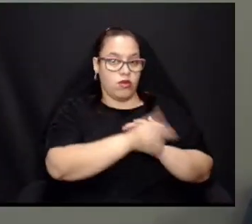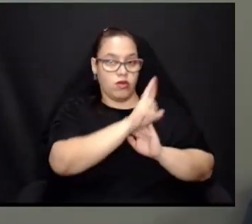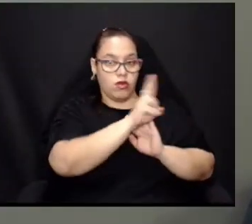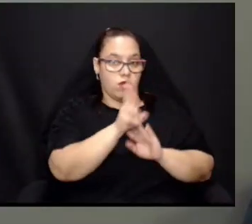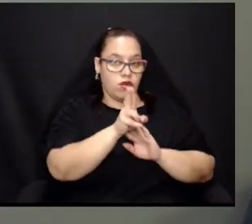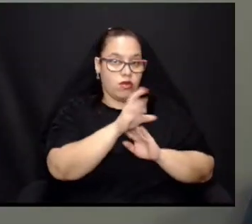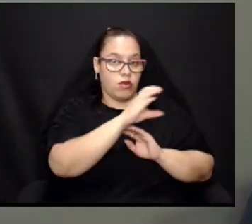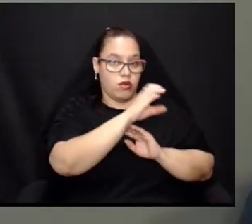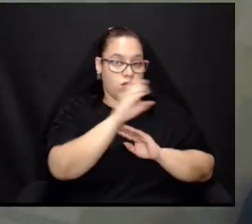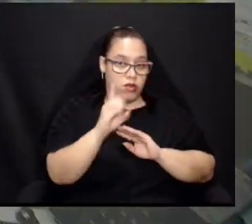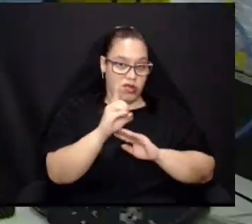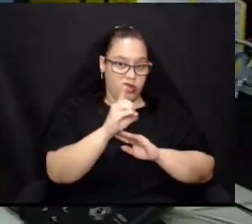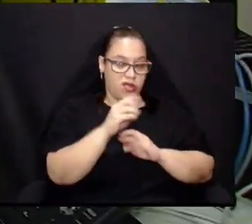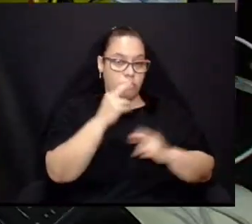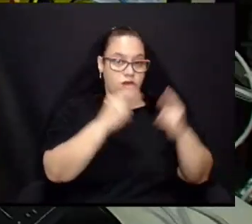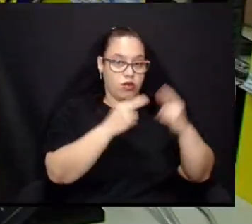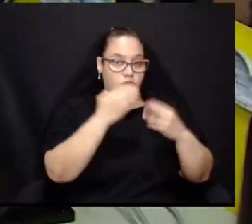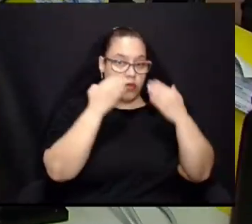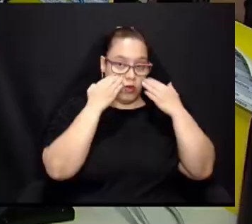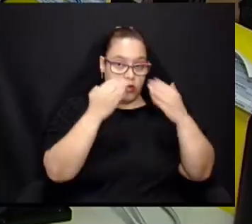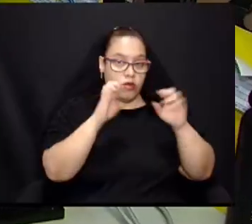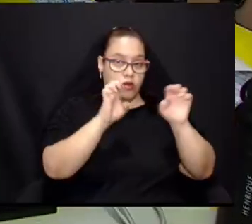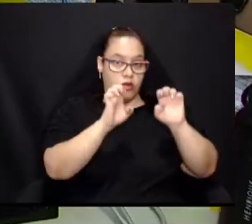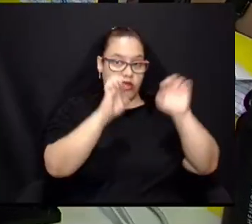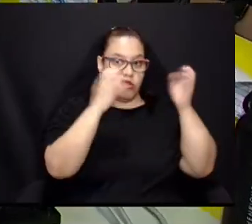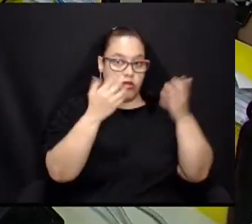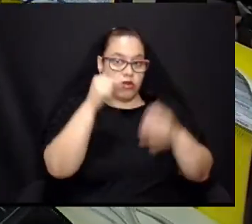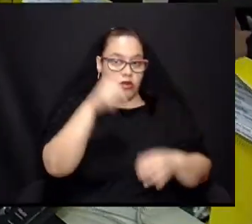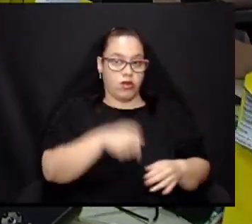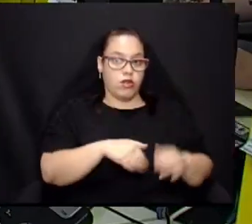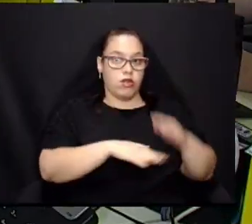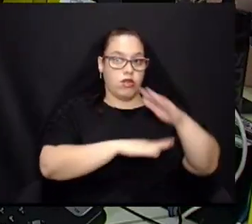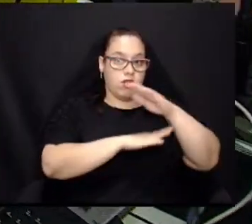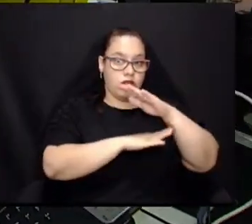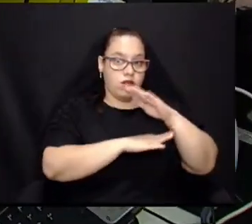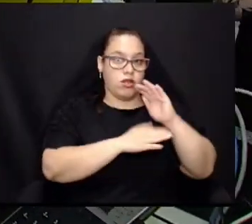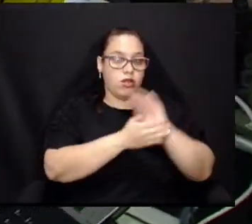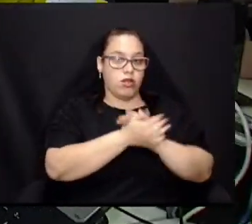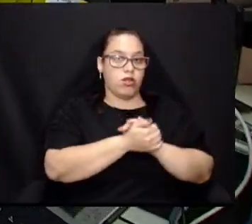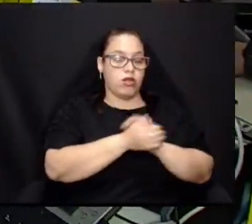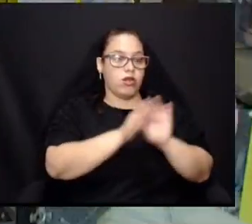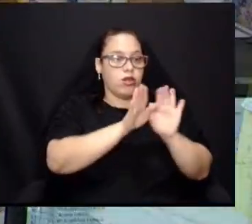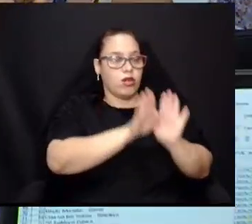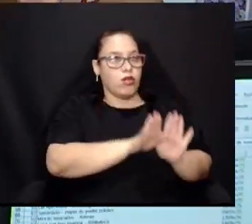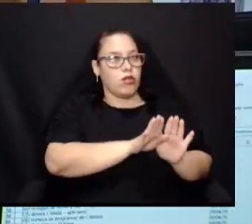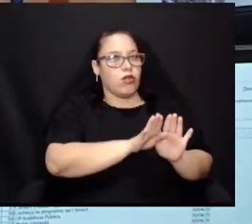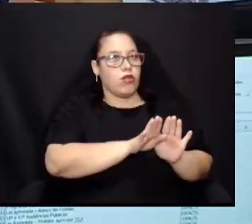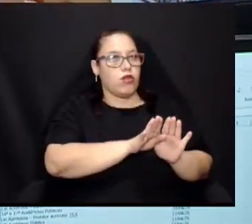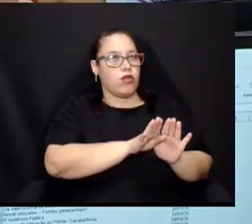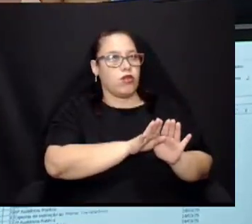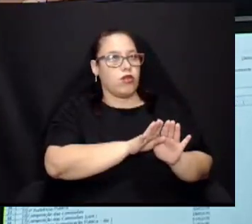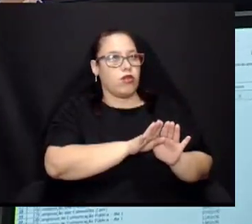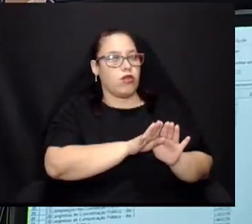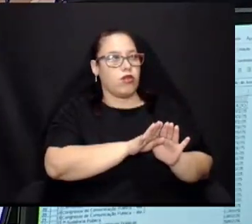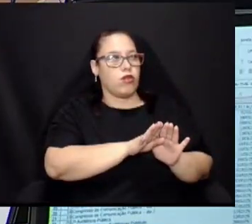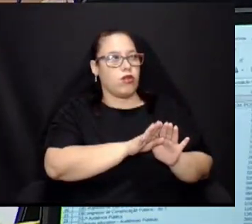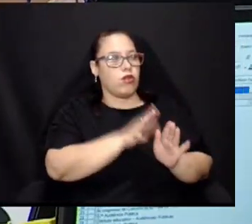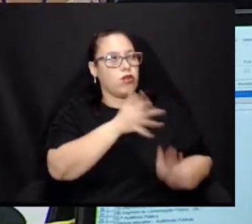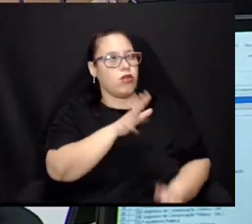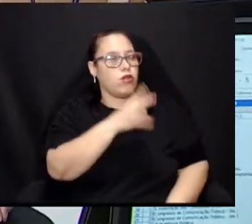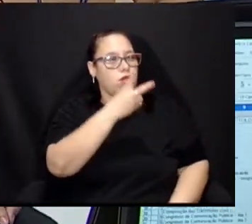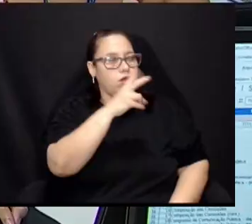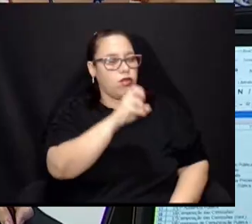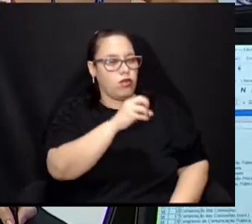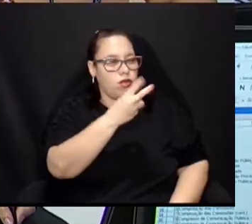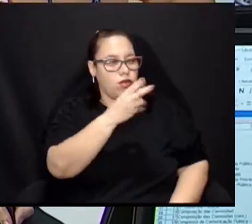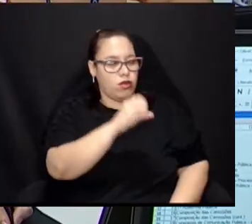de Relações Públicas e Cerimonial daqui da casa. Fiquei até por volta de 2020, 2021, ali no meio